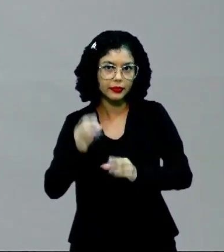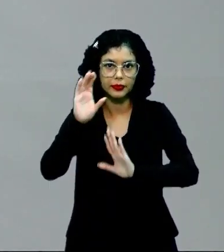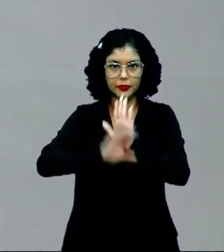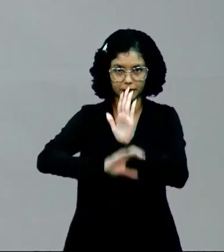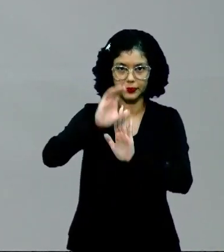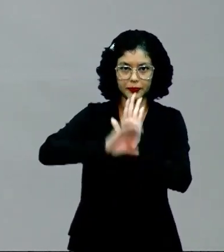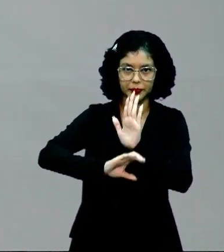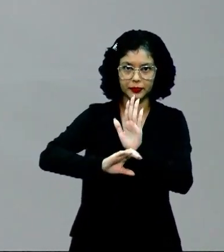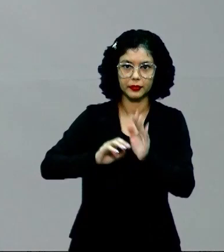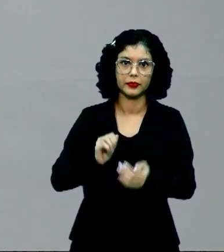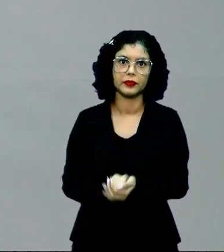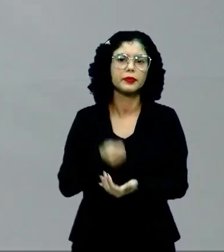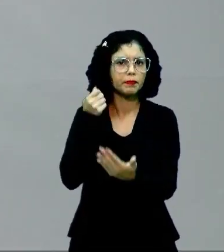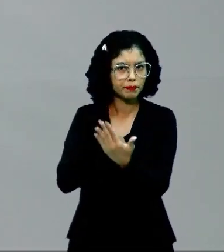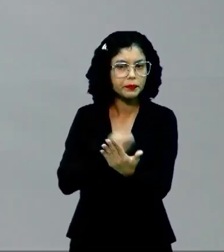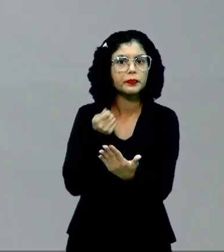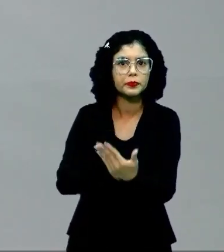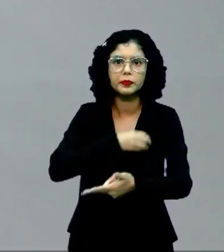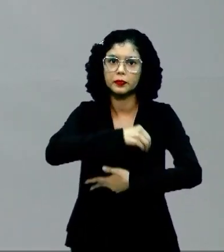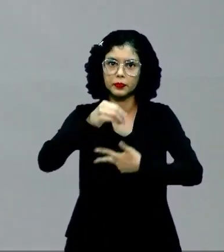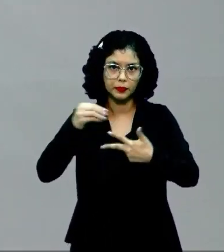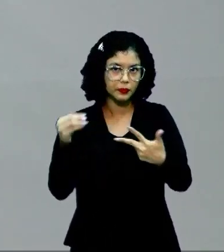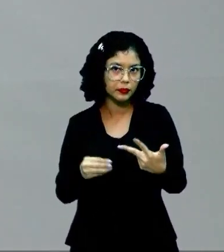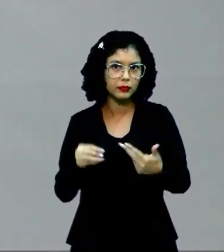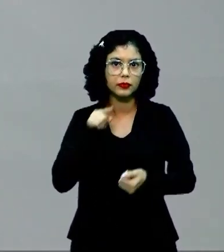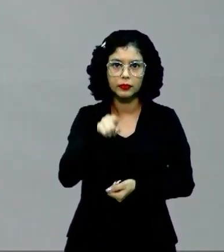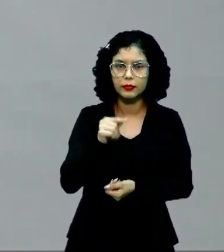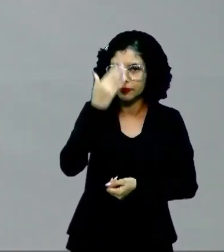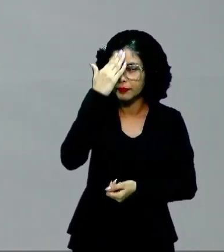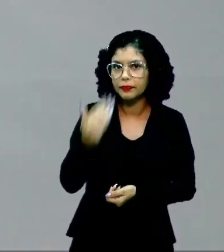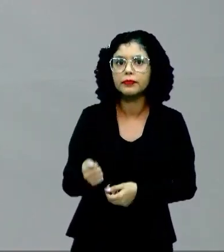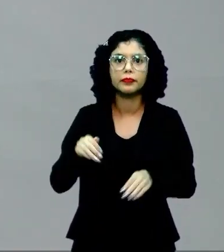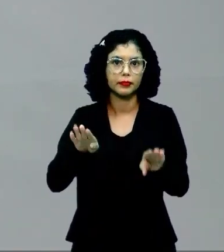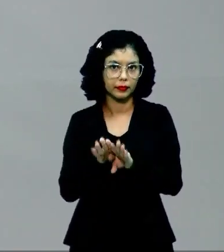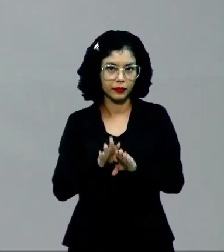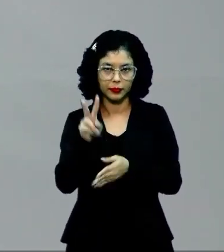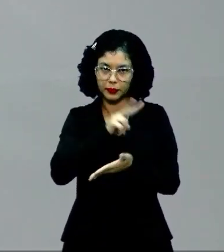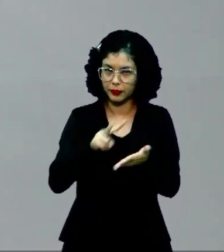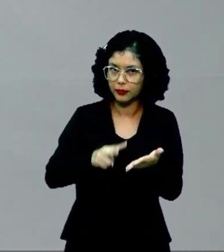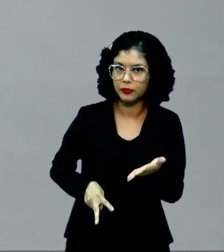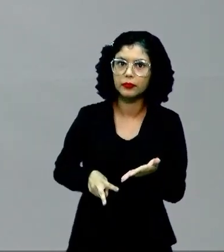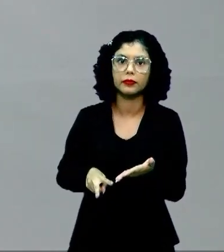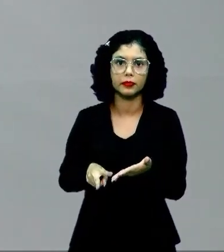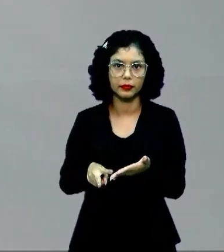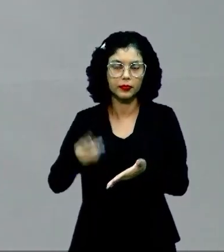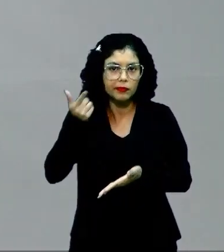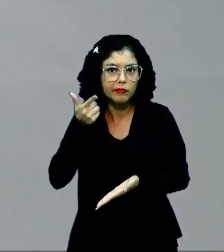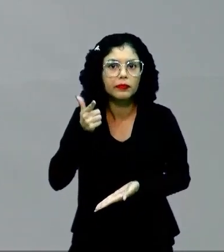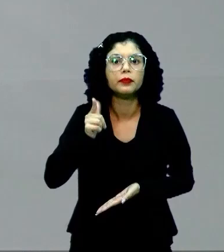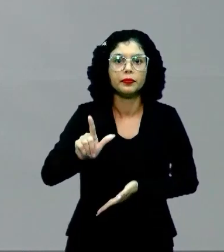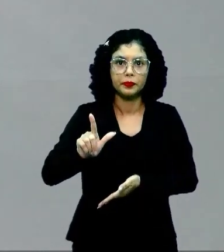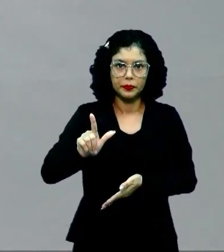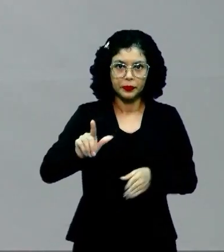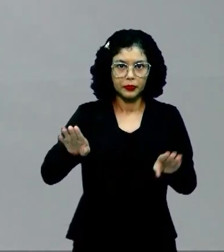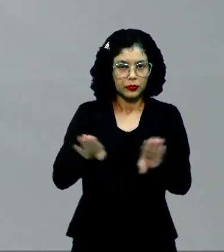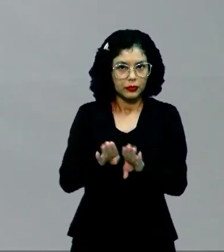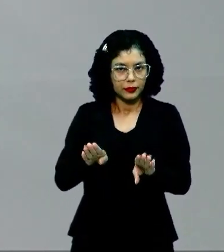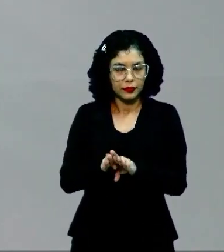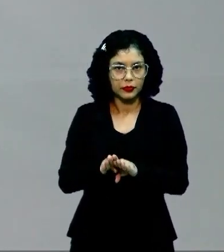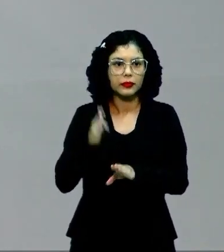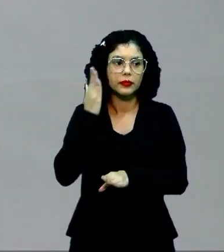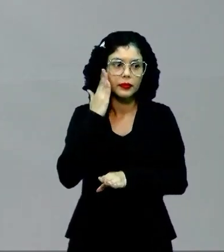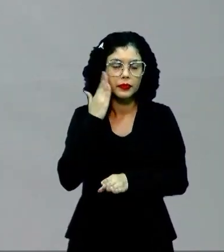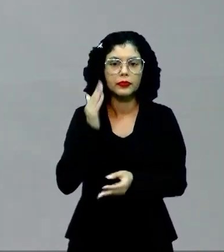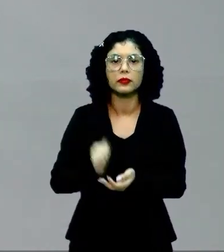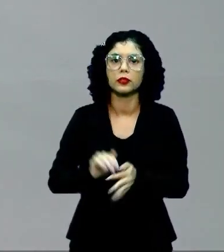conceito, é uma exigência do Enem que você saiba ler, né? Que você consiga entender